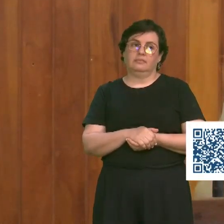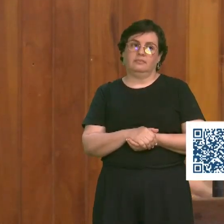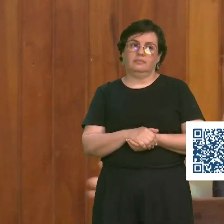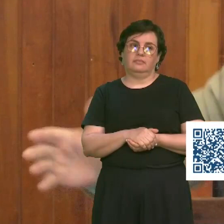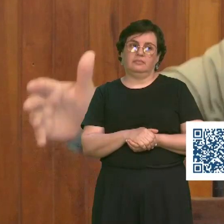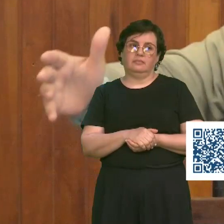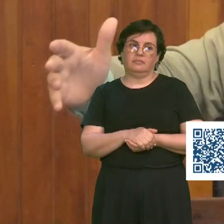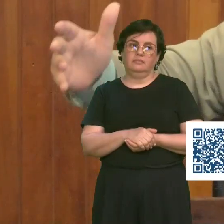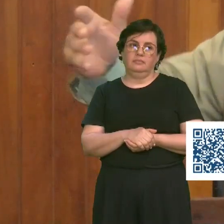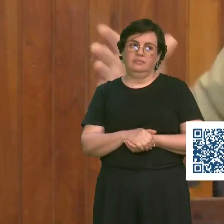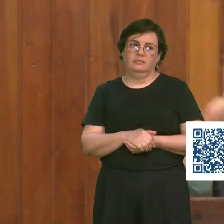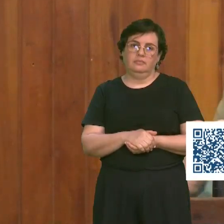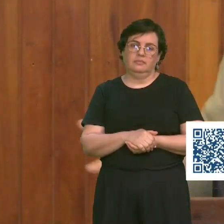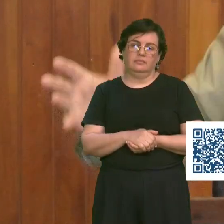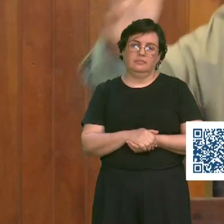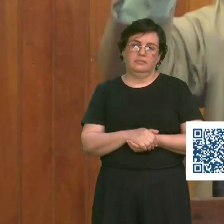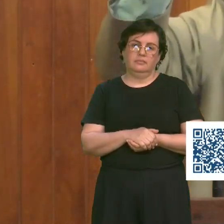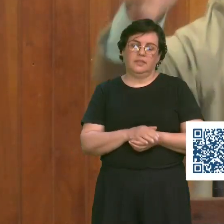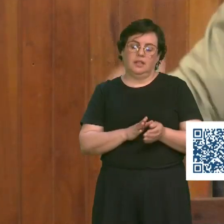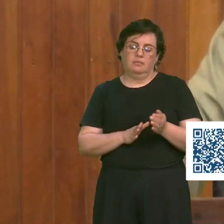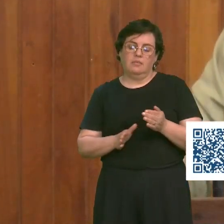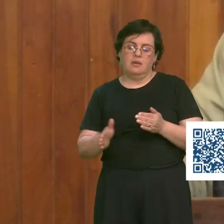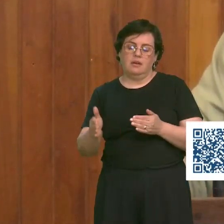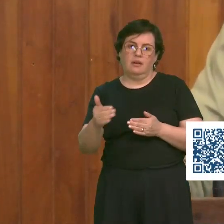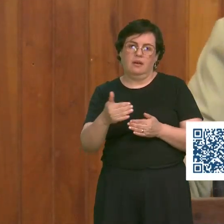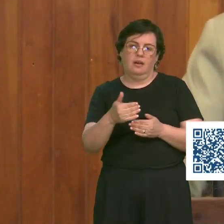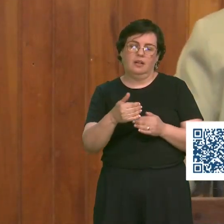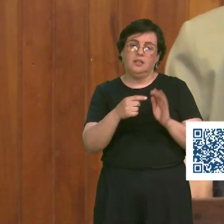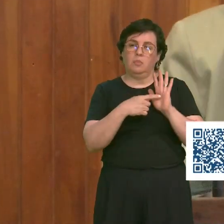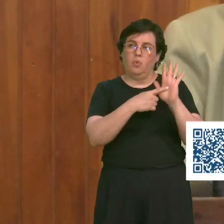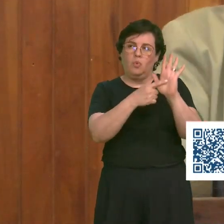passa a margem bonzinho